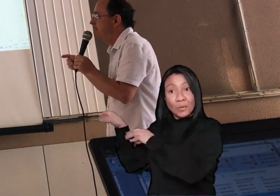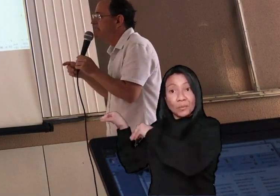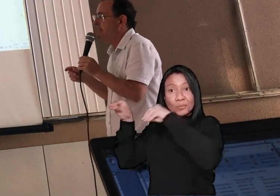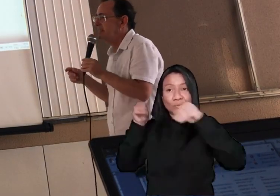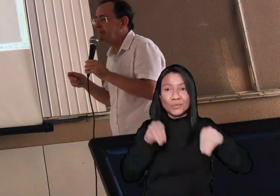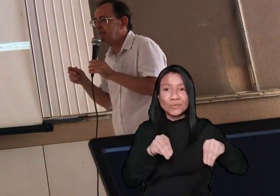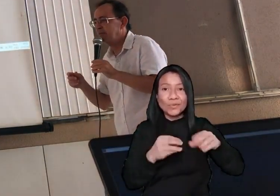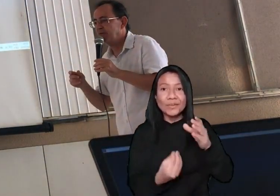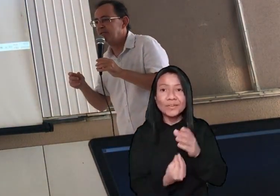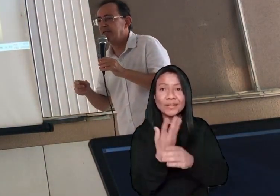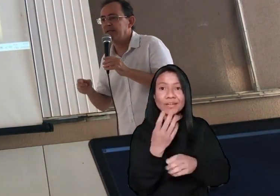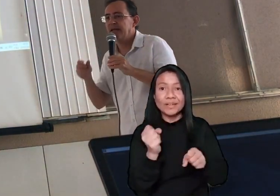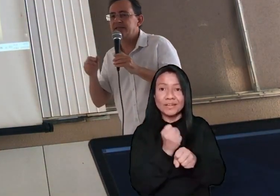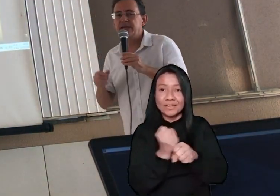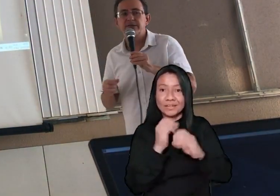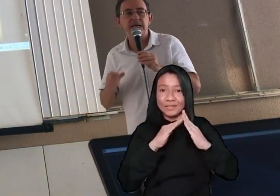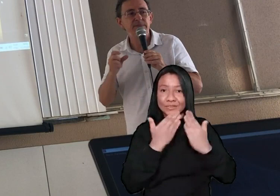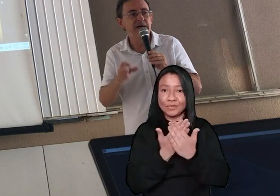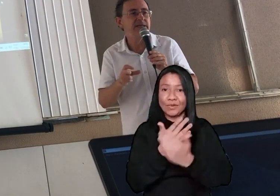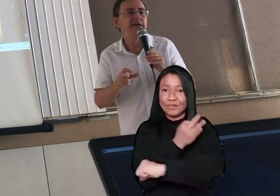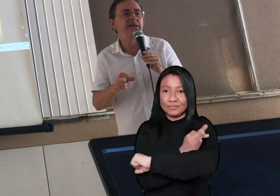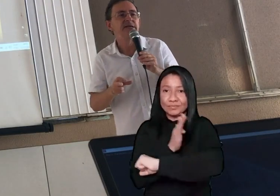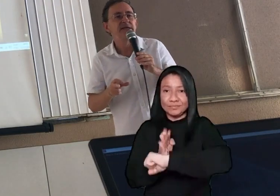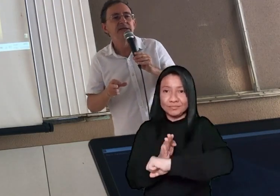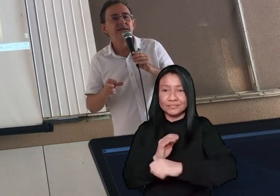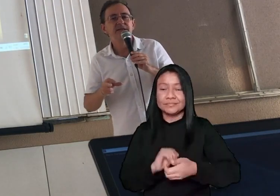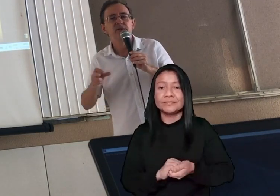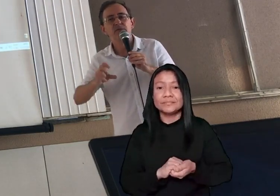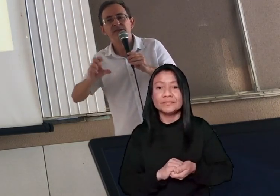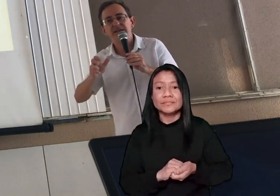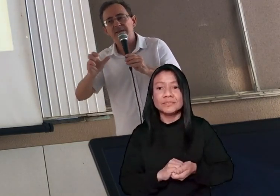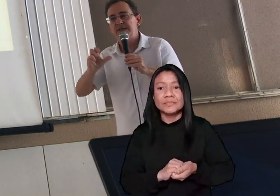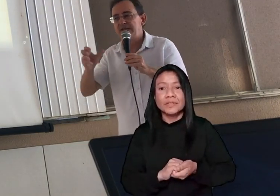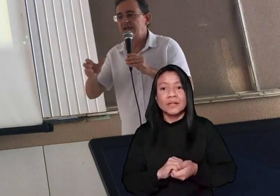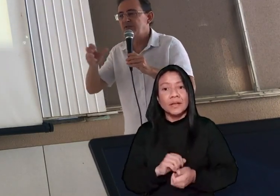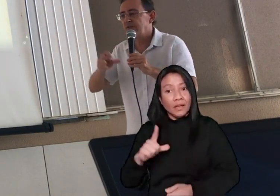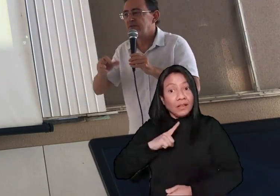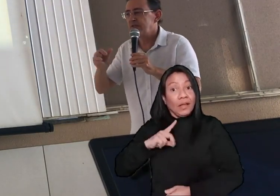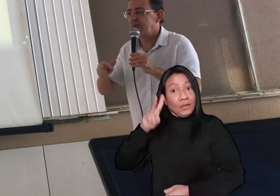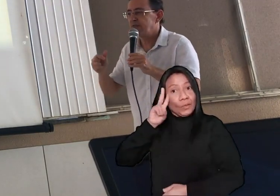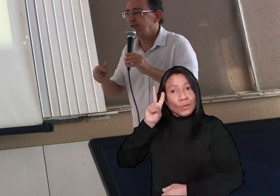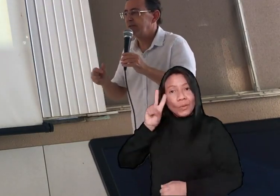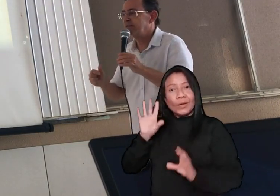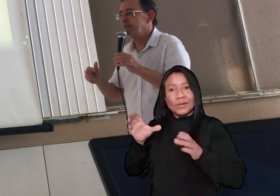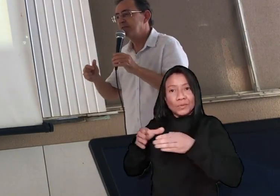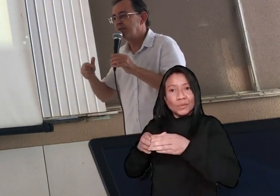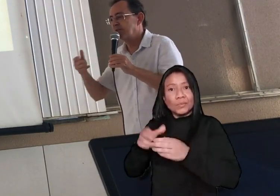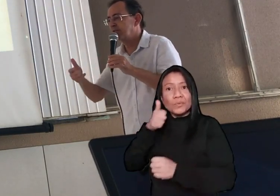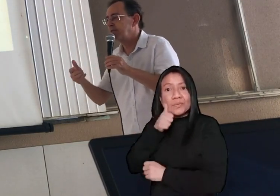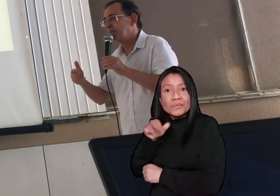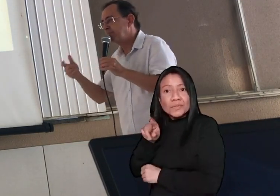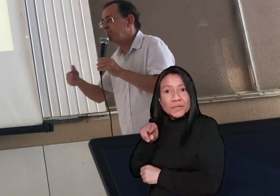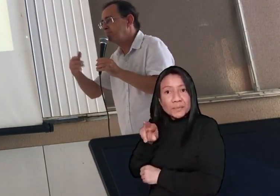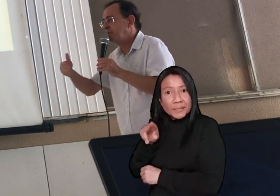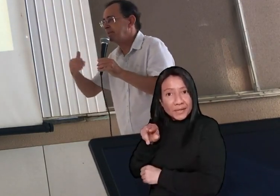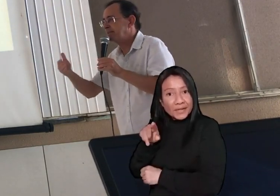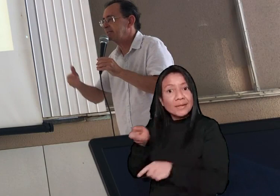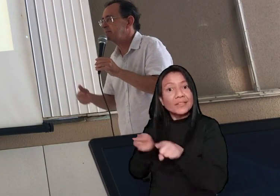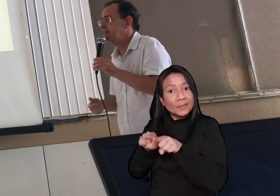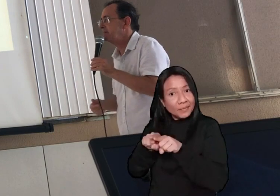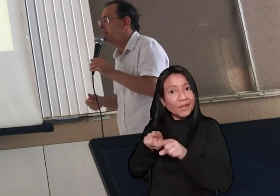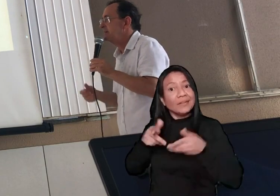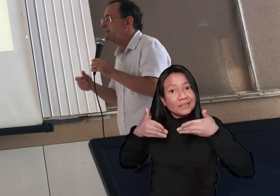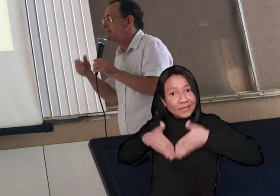história das irmãs ali também tem uma coisa, que elas eram da Alemanha. Então o Frei também se identificou com as irmãs escolares de Nossa Senhora por